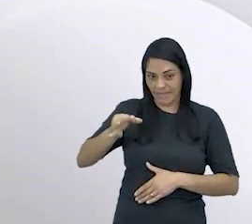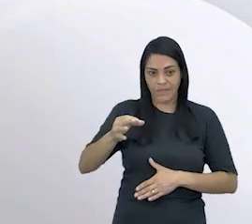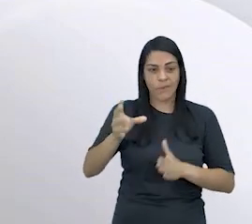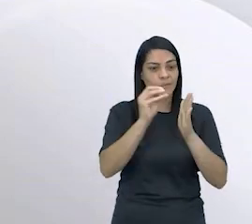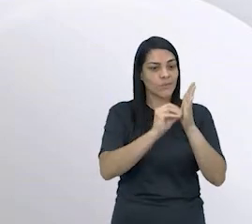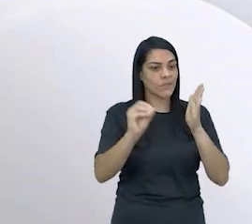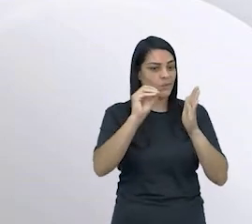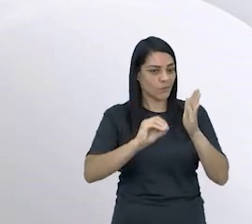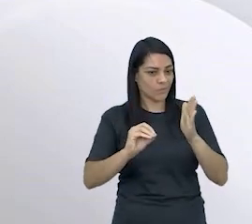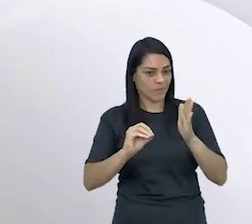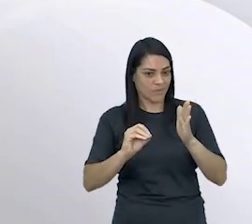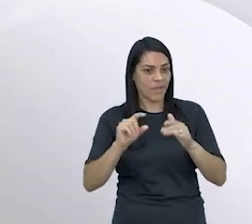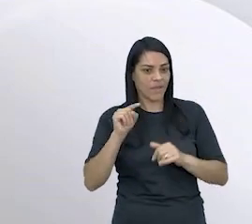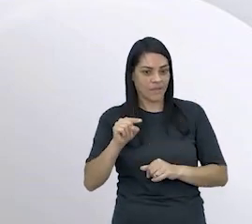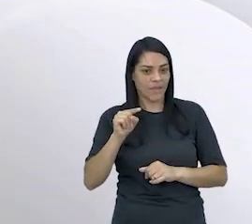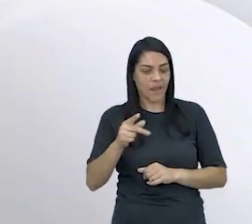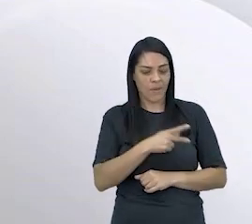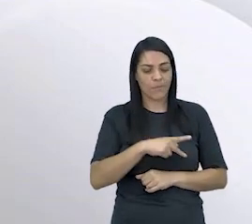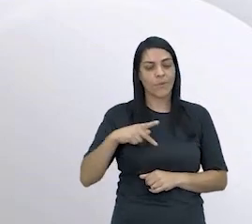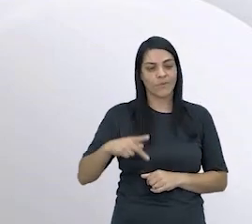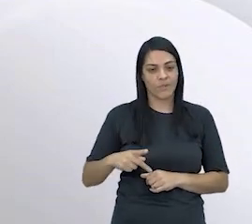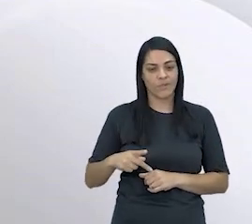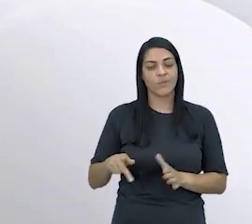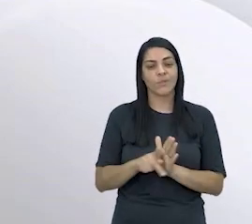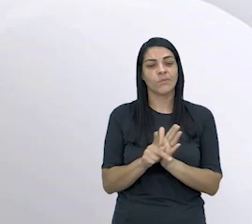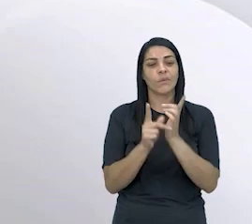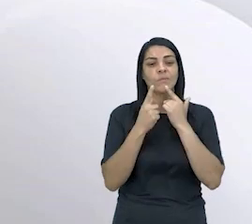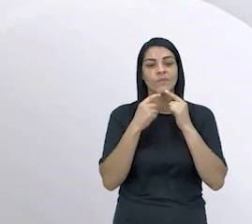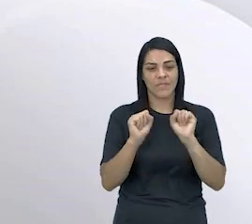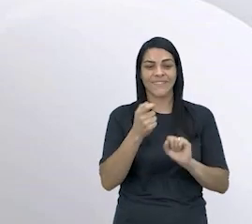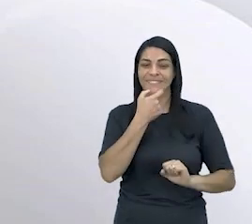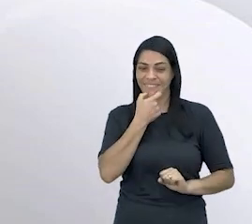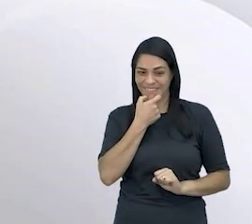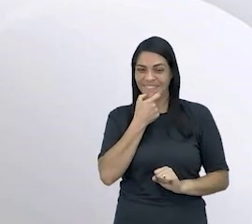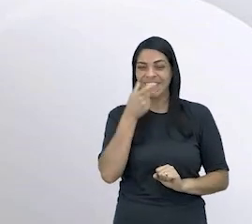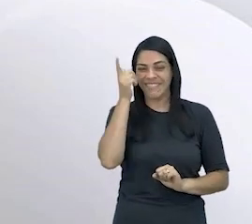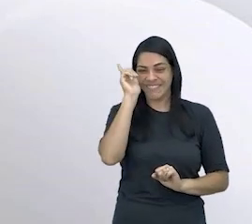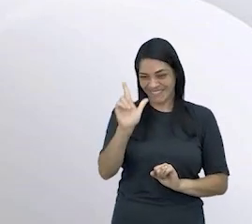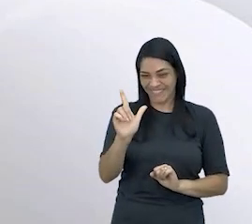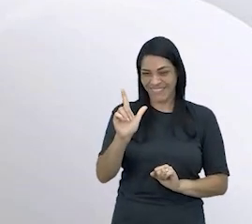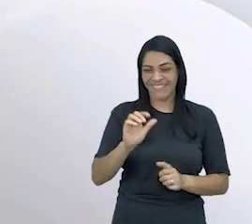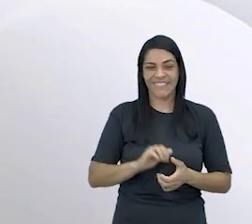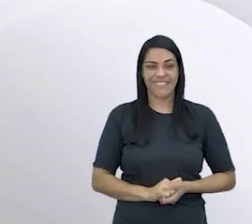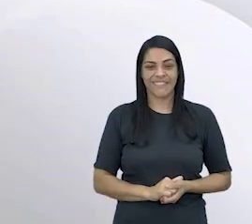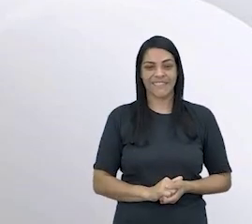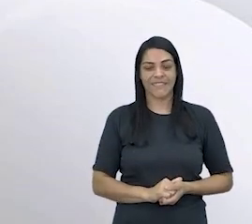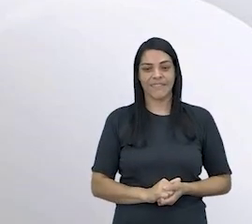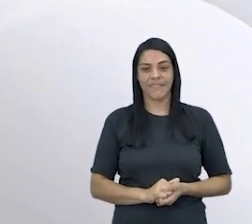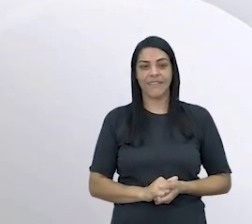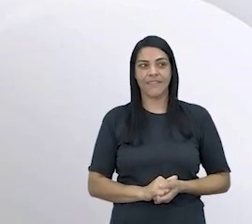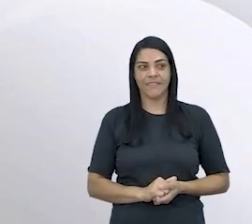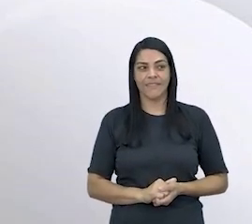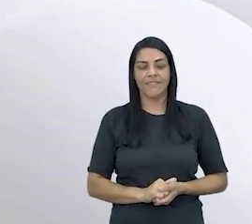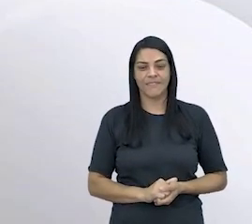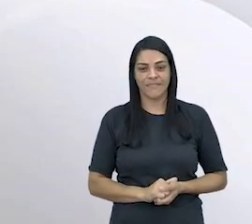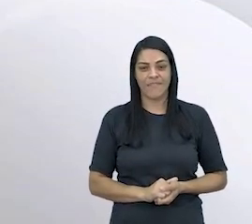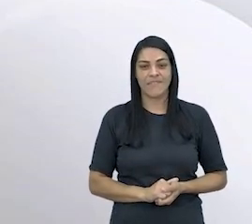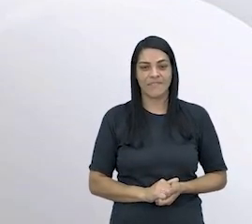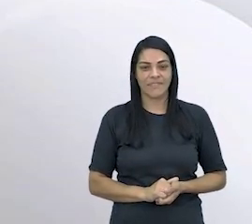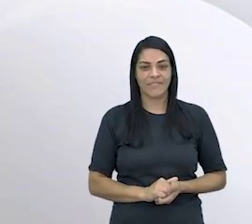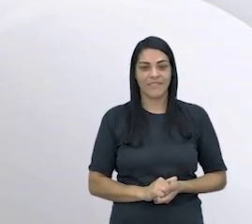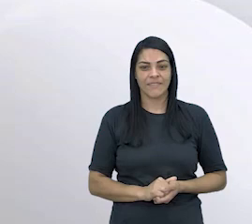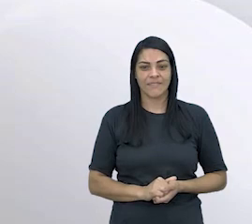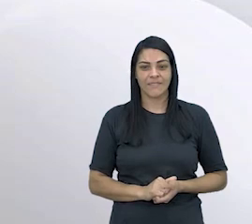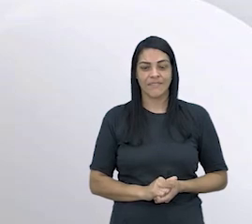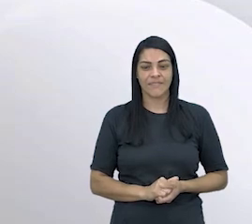de Mídias, já está lá, professores de inglês. Conseguimos! Muito bom! Tá